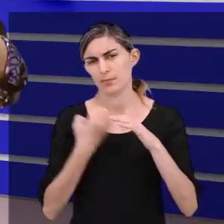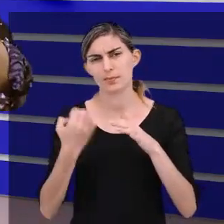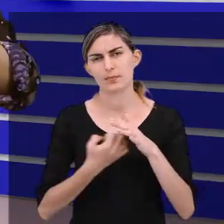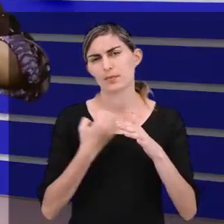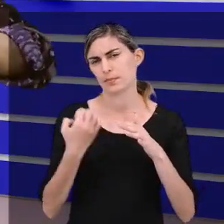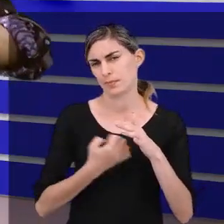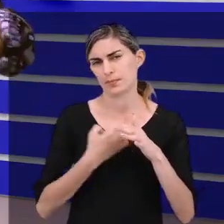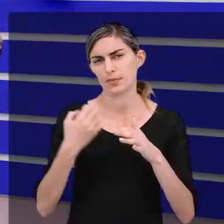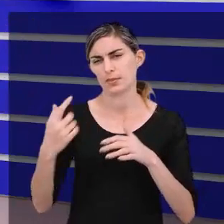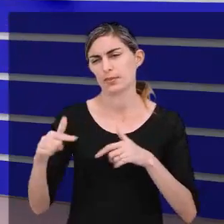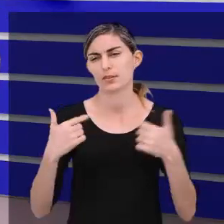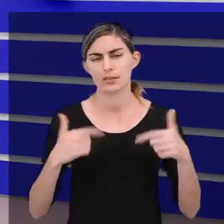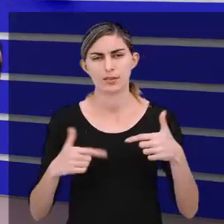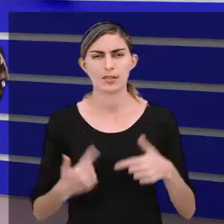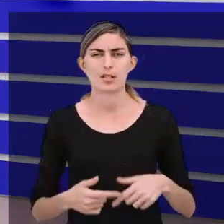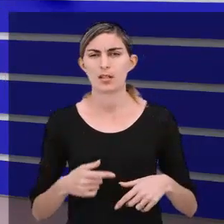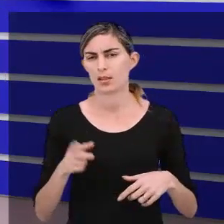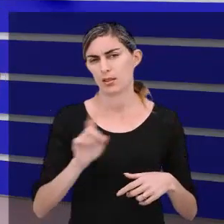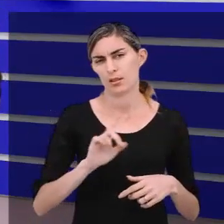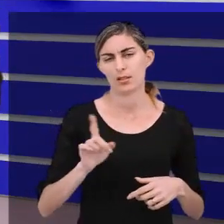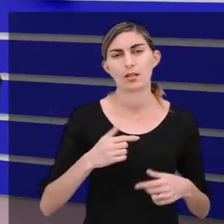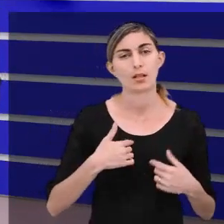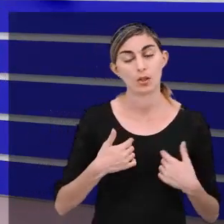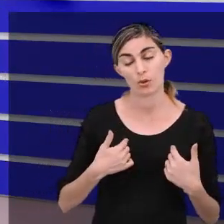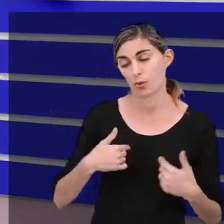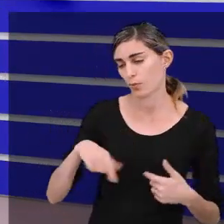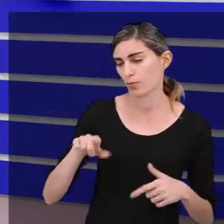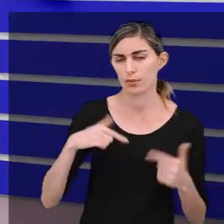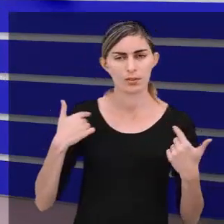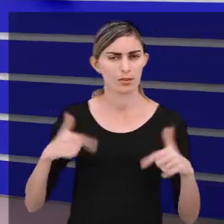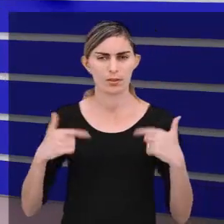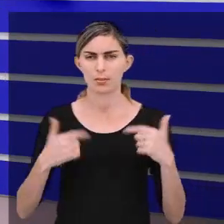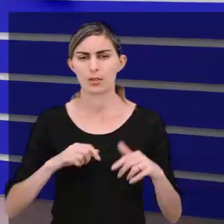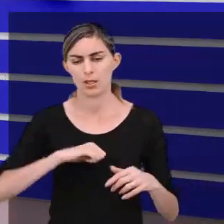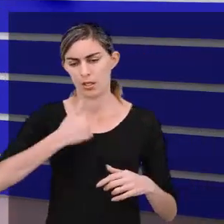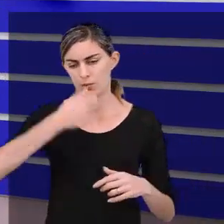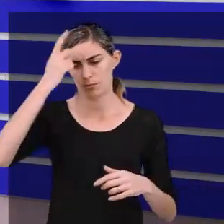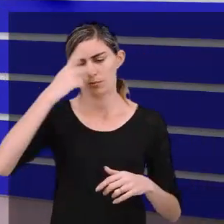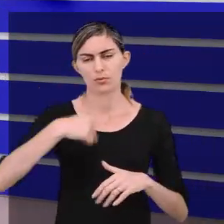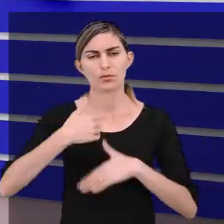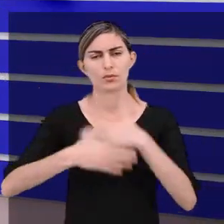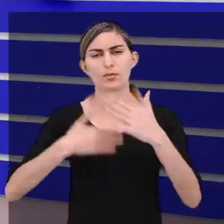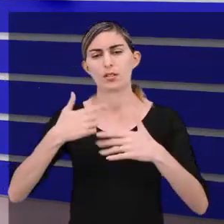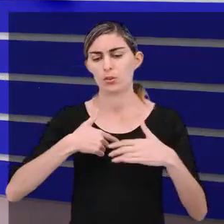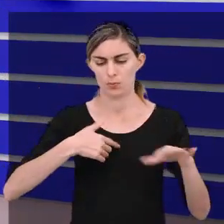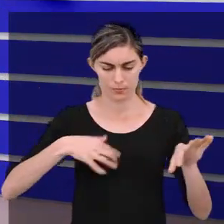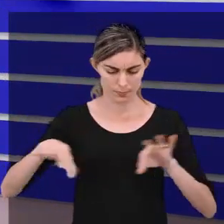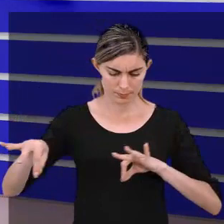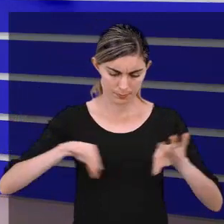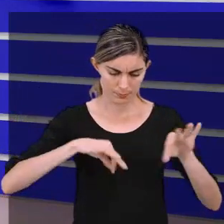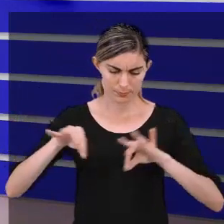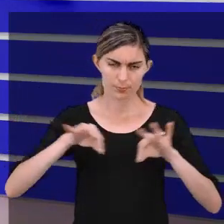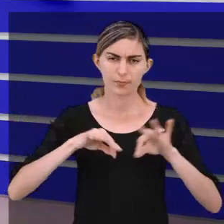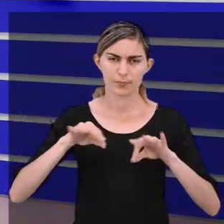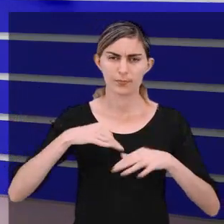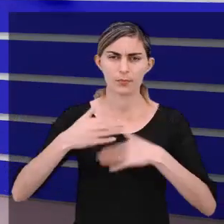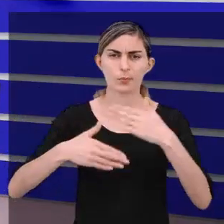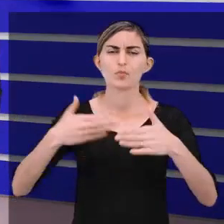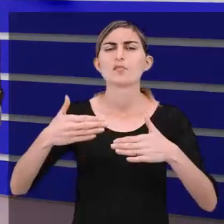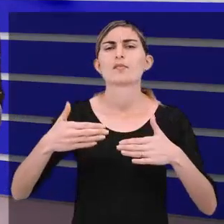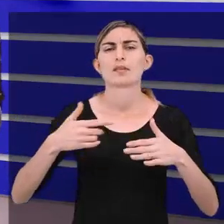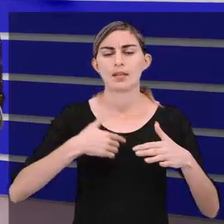empresa que eu trabalho aqui, essa empresa, não, eu vou trabalhar o autodesenvolvimento, porque aí eu me preparo para o mercado, eu